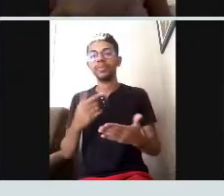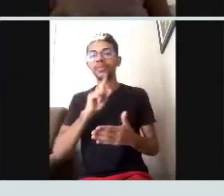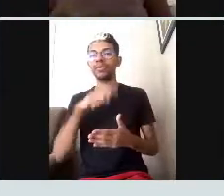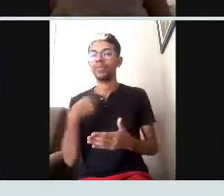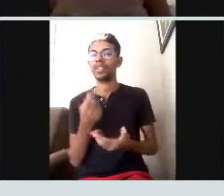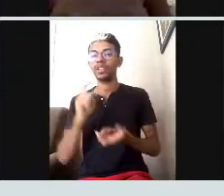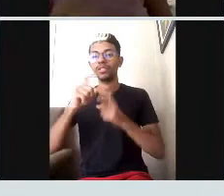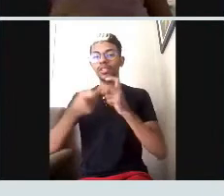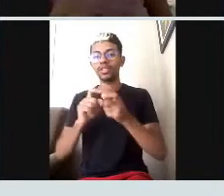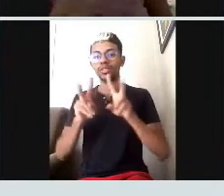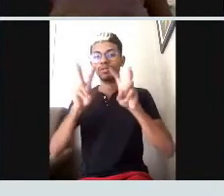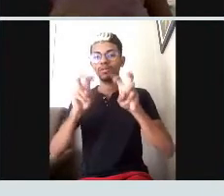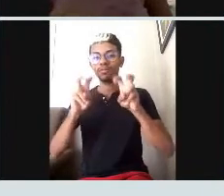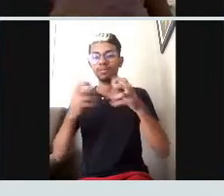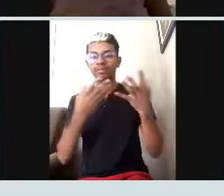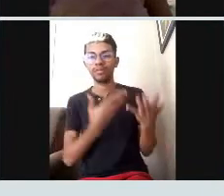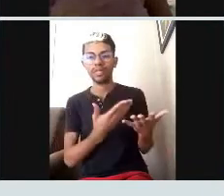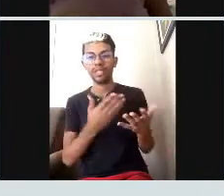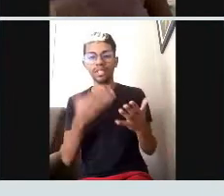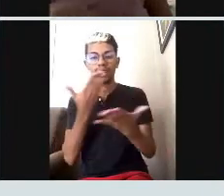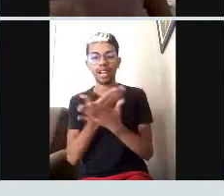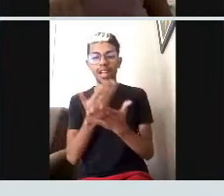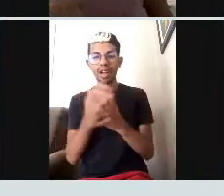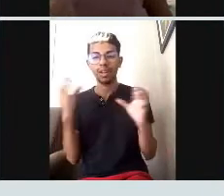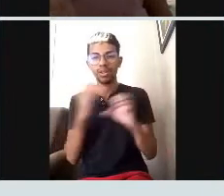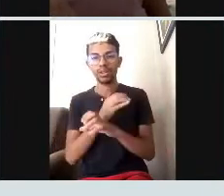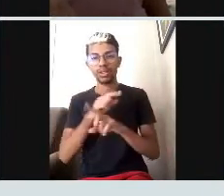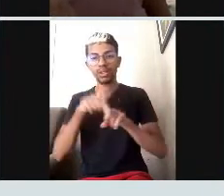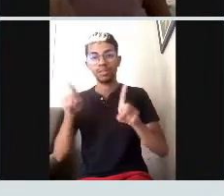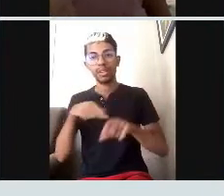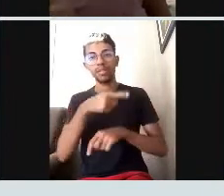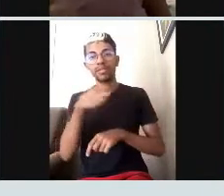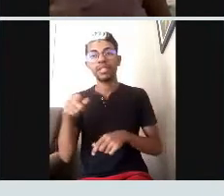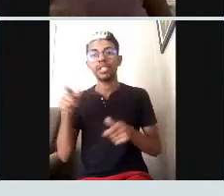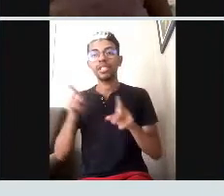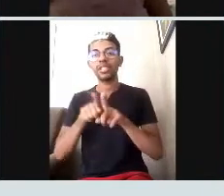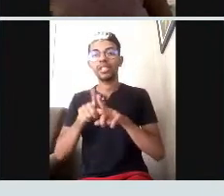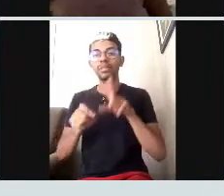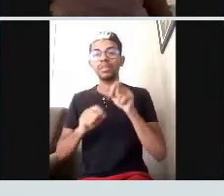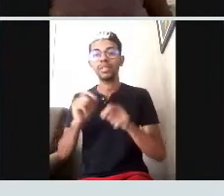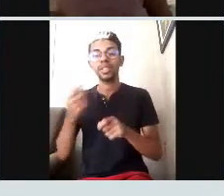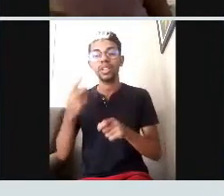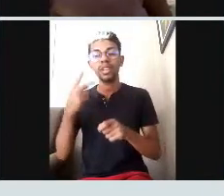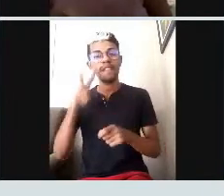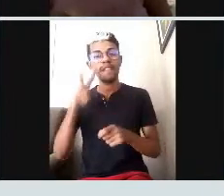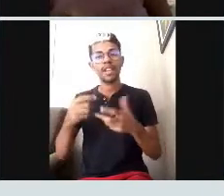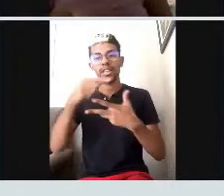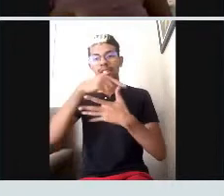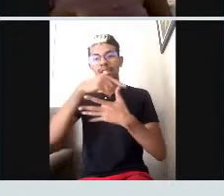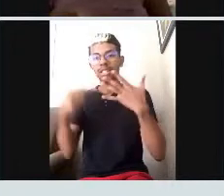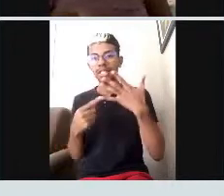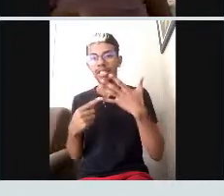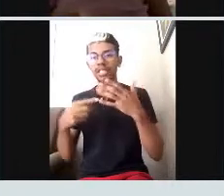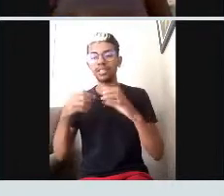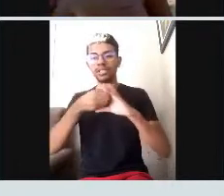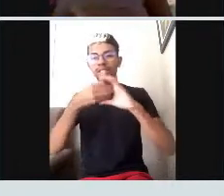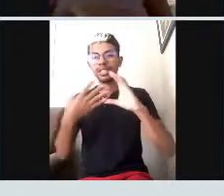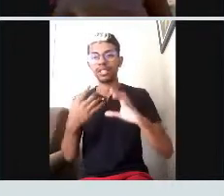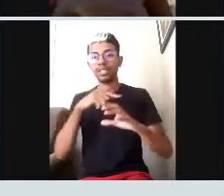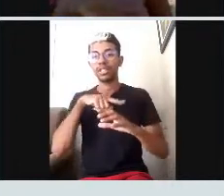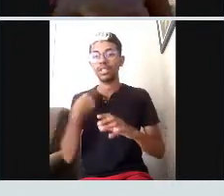aula de conclusão, mas aí vocês cumprindo essas cinco características, a gente já consegue aí uns 160 de